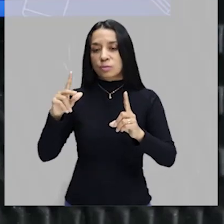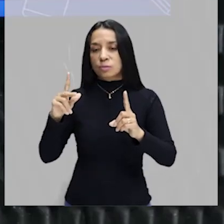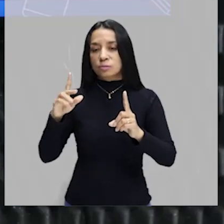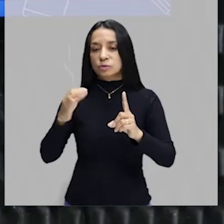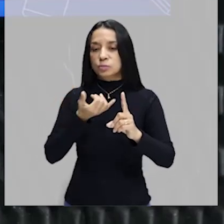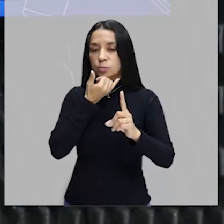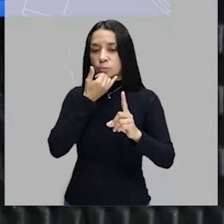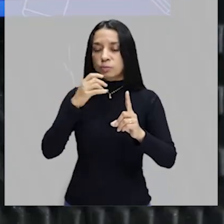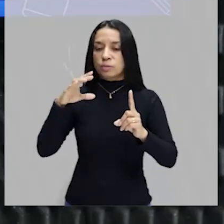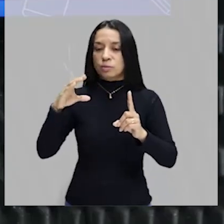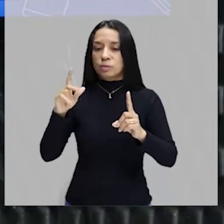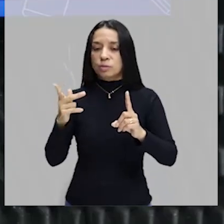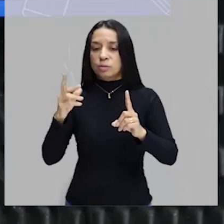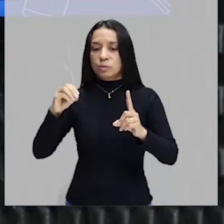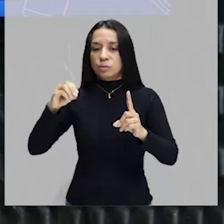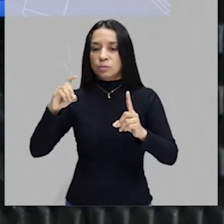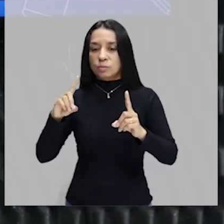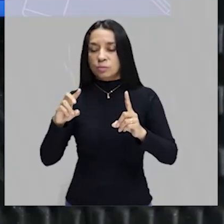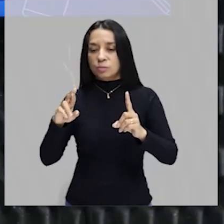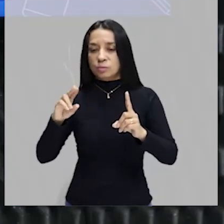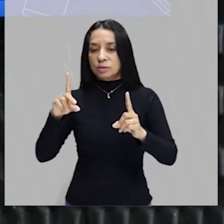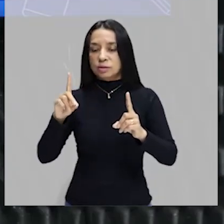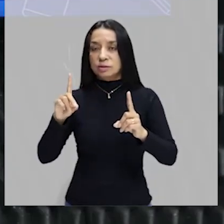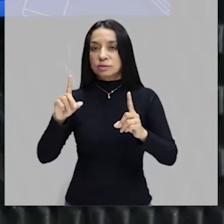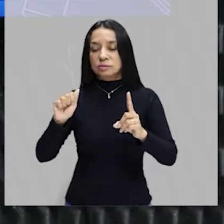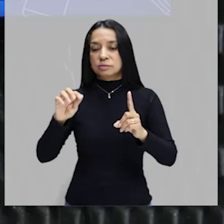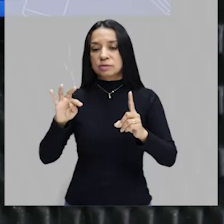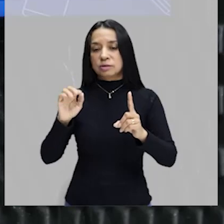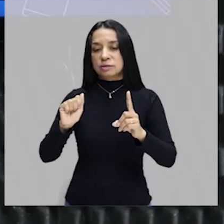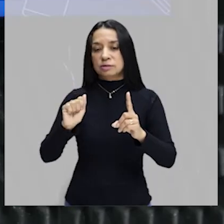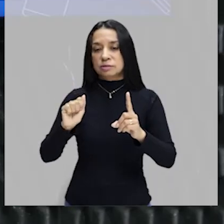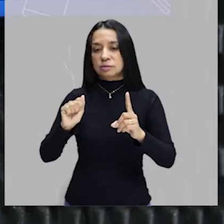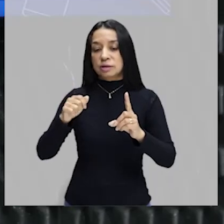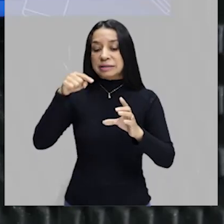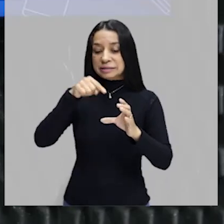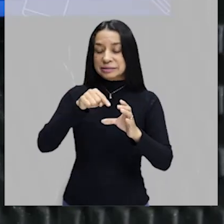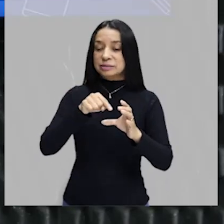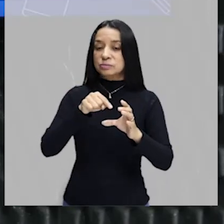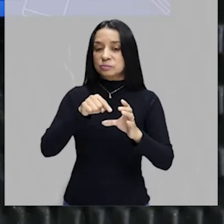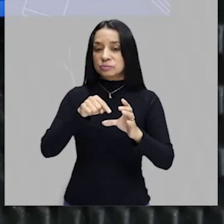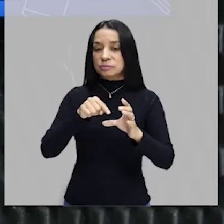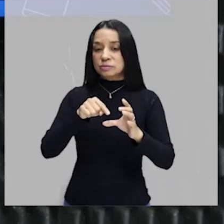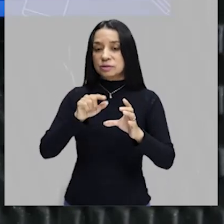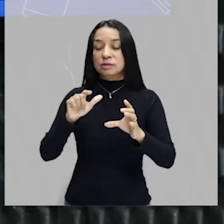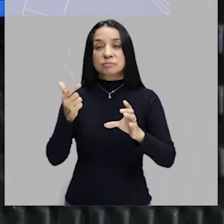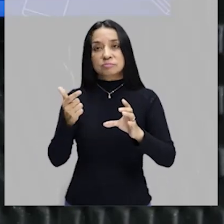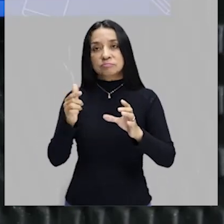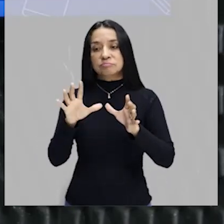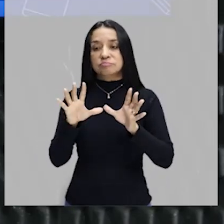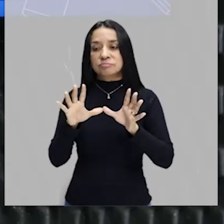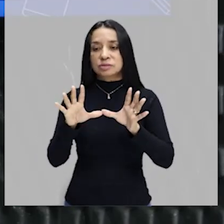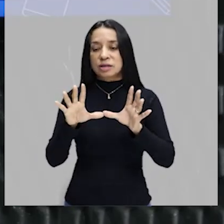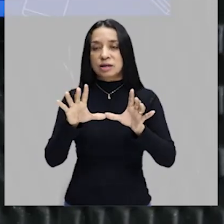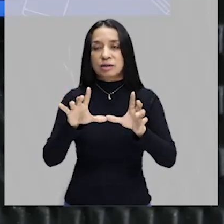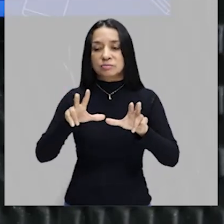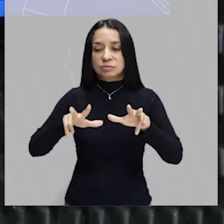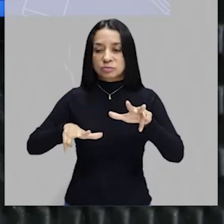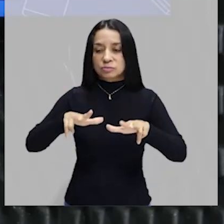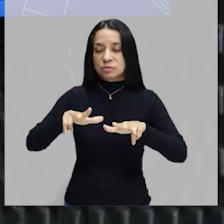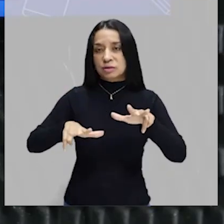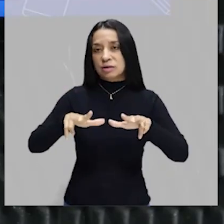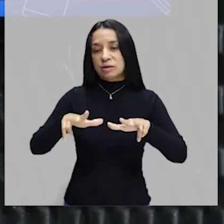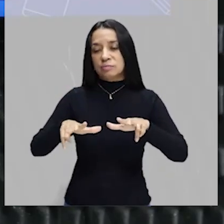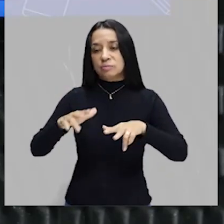Chordata. Dentro do filo Chordata tem várias classes, como por exemplo, classe das aves, dos répteis, dos